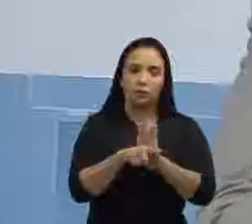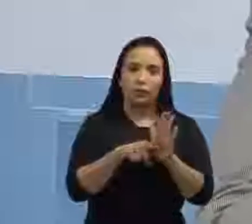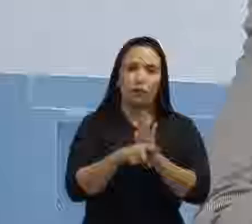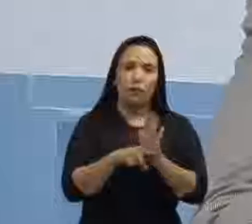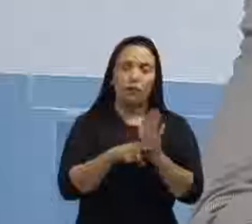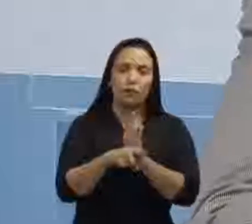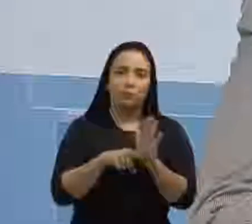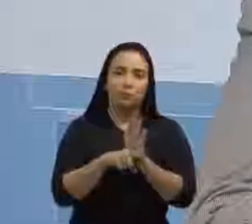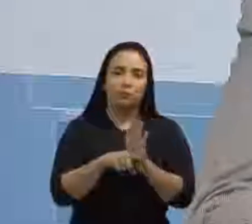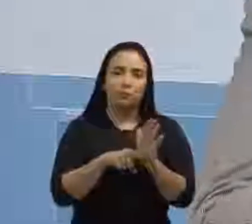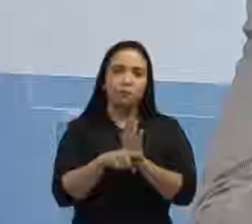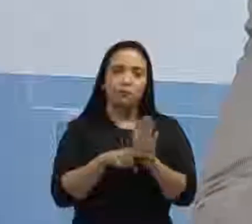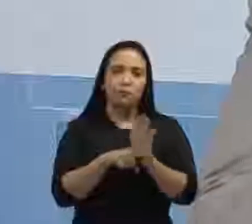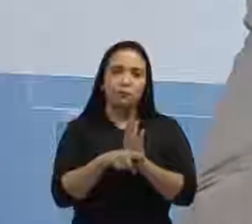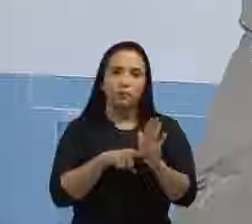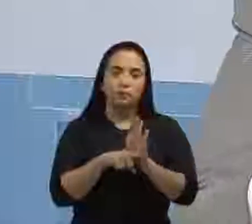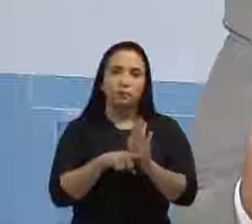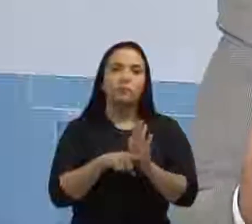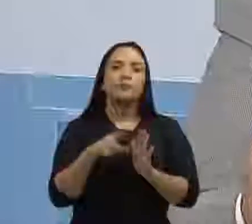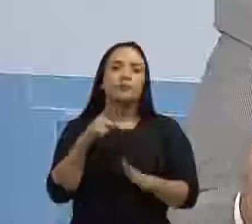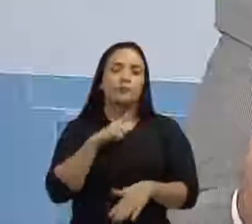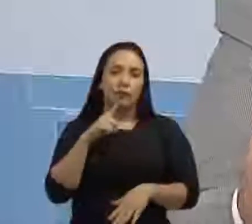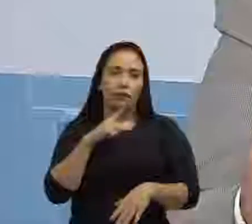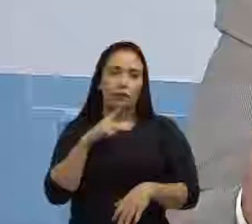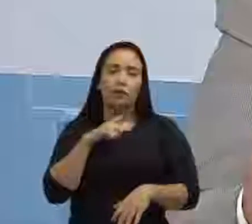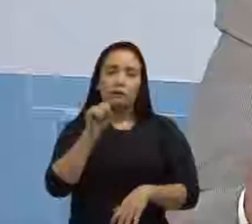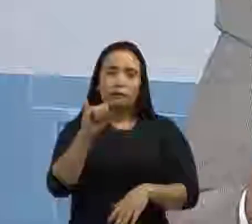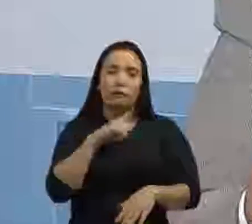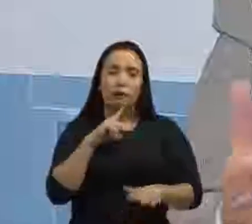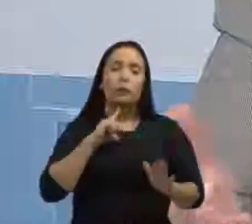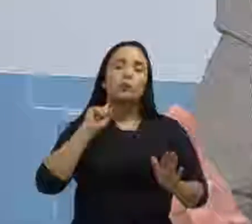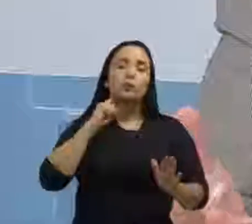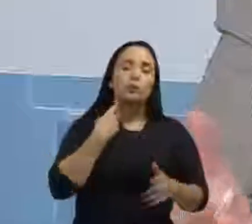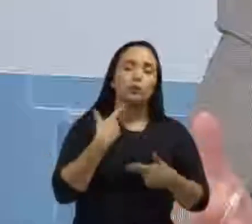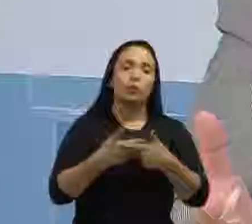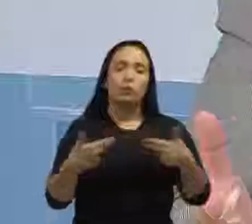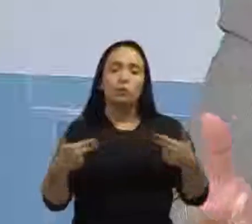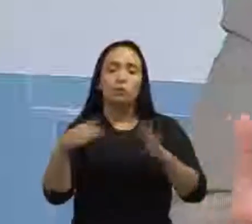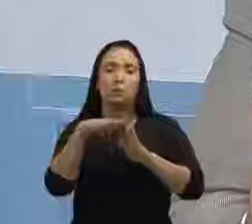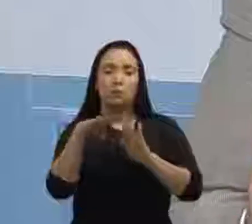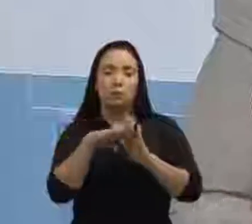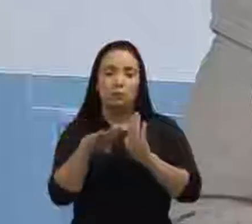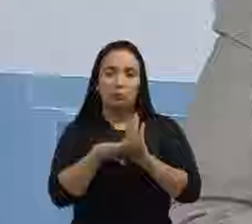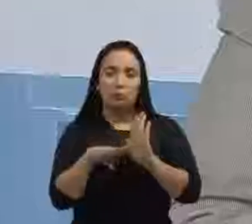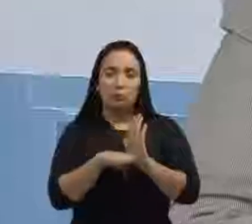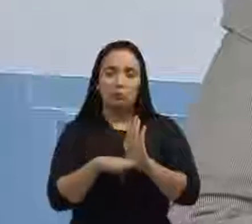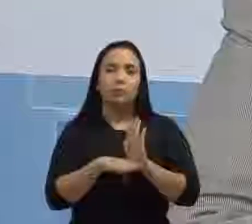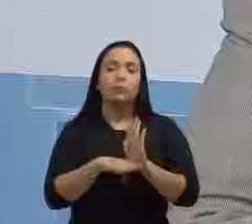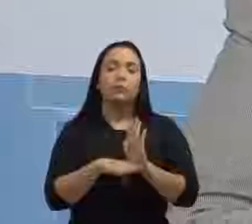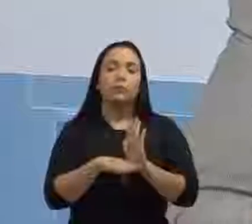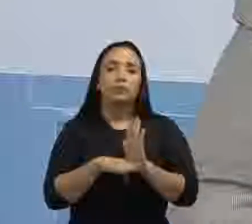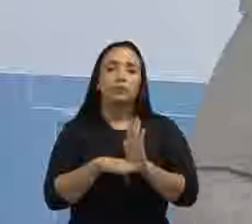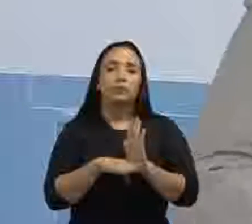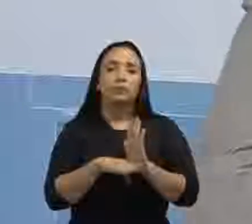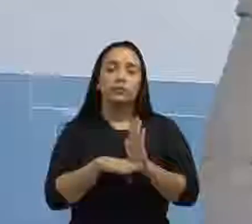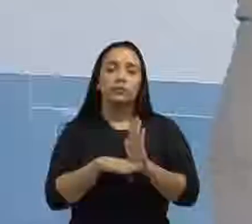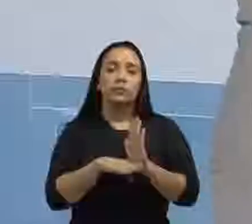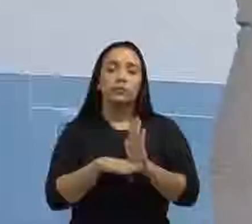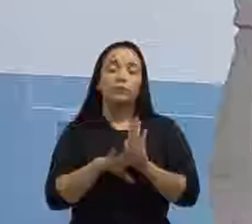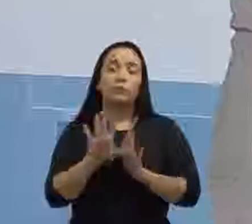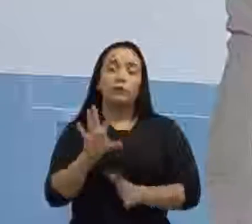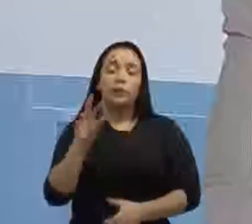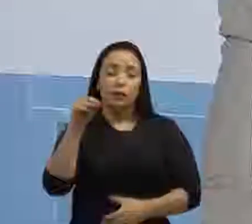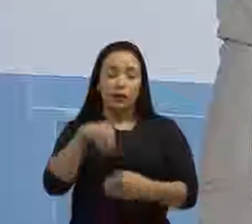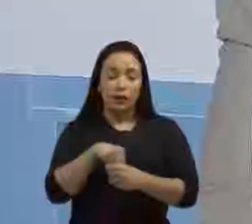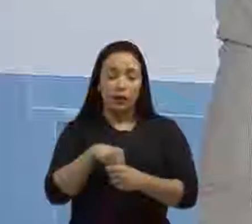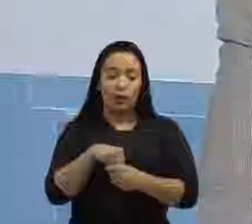são... Parece que os fatos são cabeludos. Ou né? dentro da própria turma ou no plenário, cara, né? Ou dentro de uma das turmas. Pronto. Ou pelo menos dentro da própria